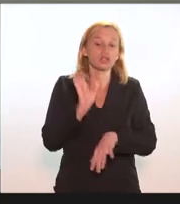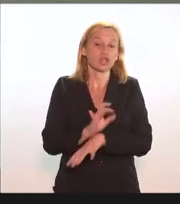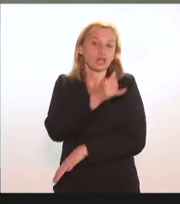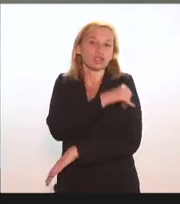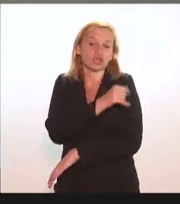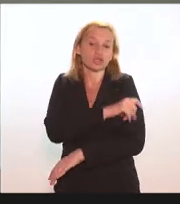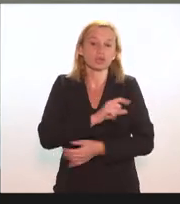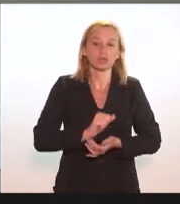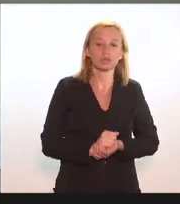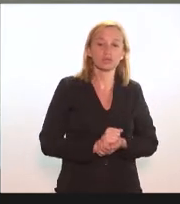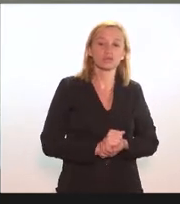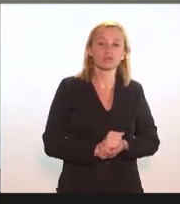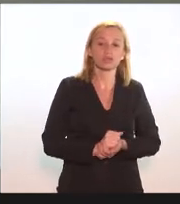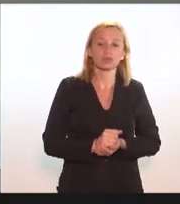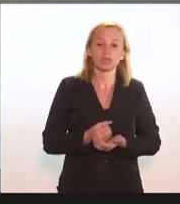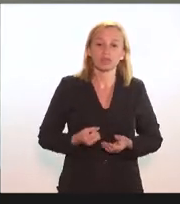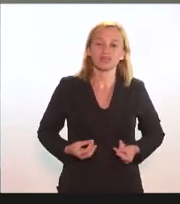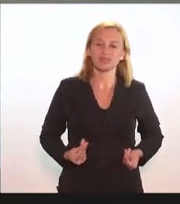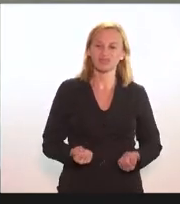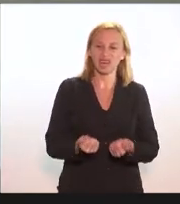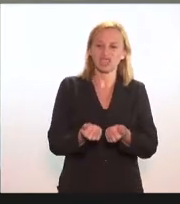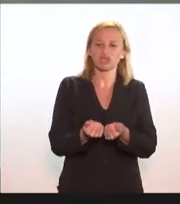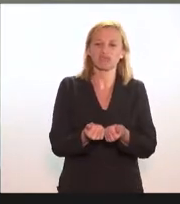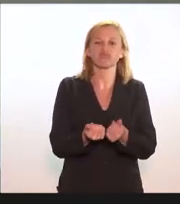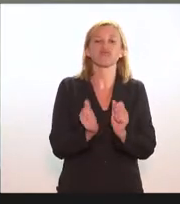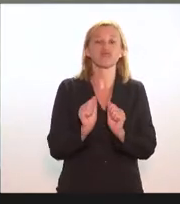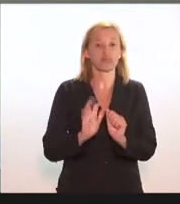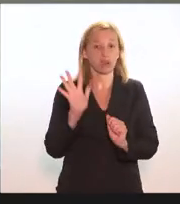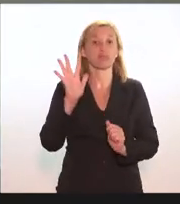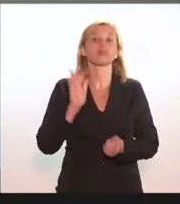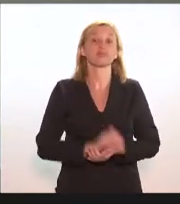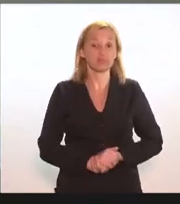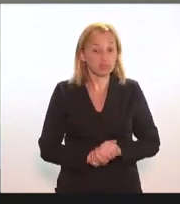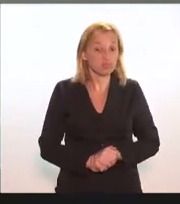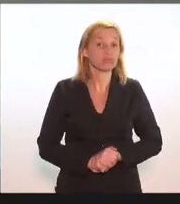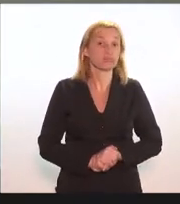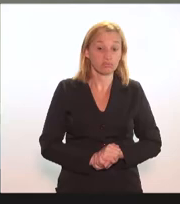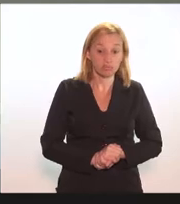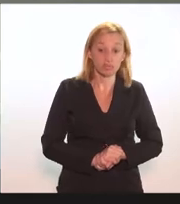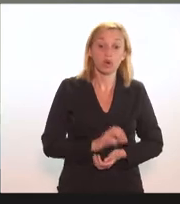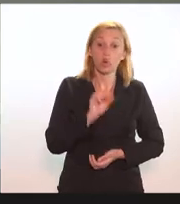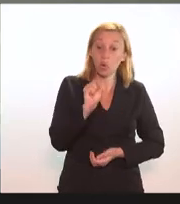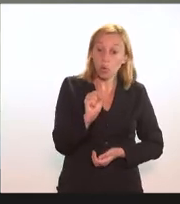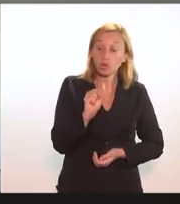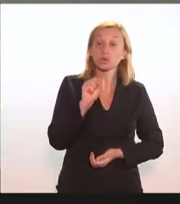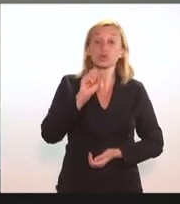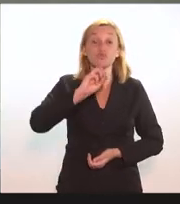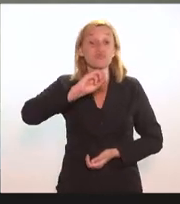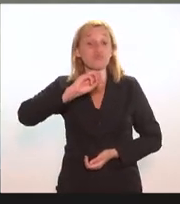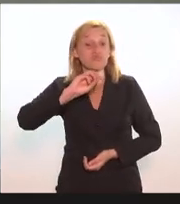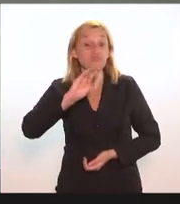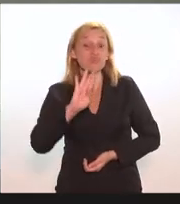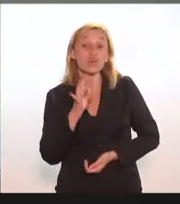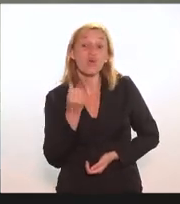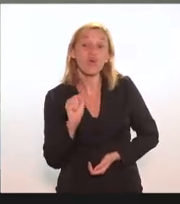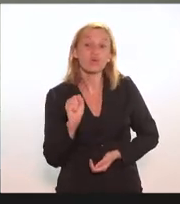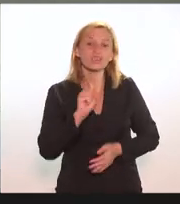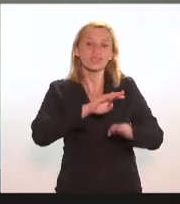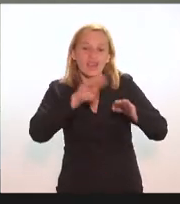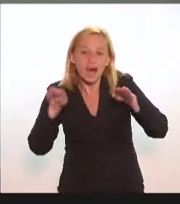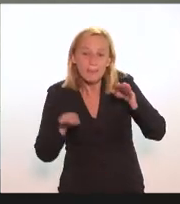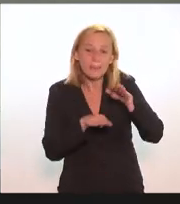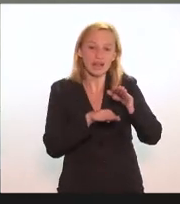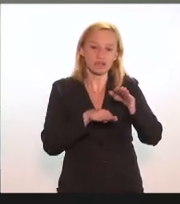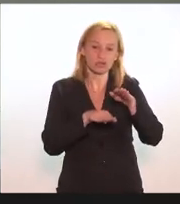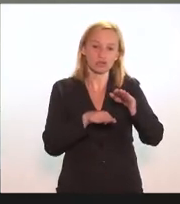um ajuste de despesa muito grande. As despesas ficaram 8 bilhões abaixo do